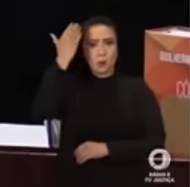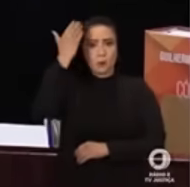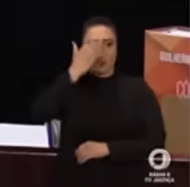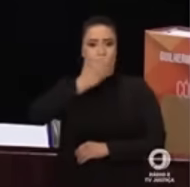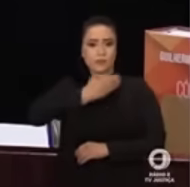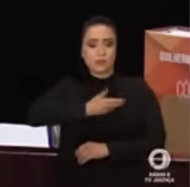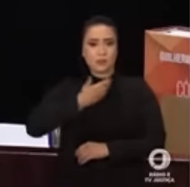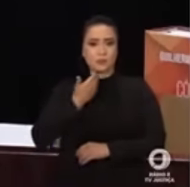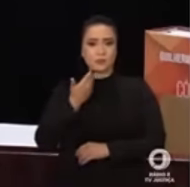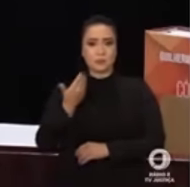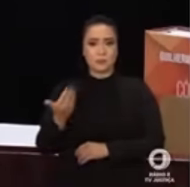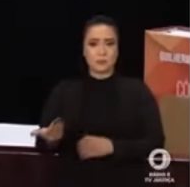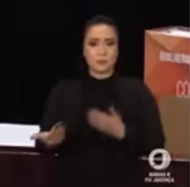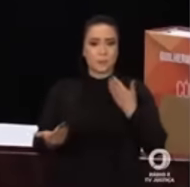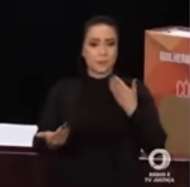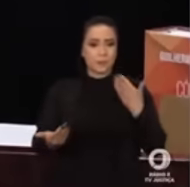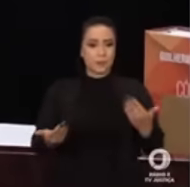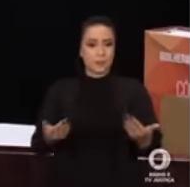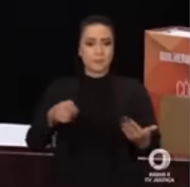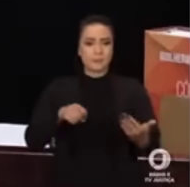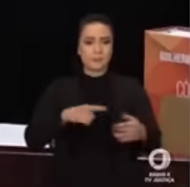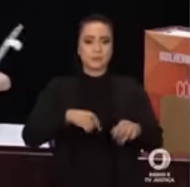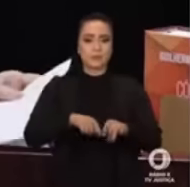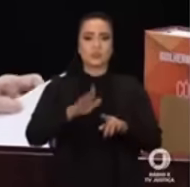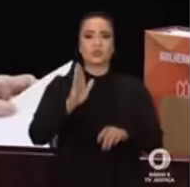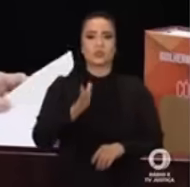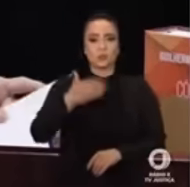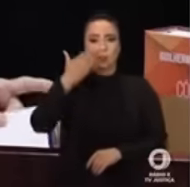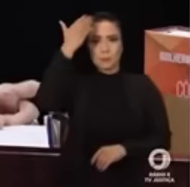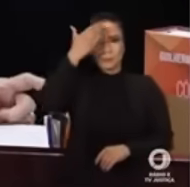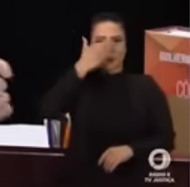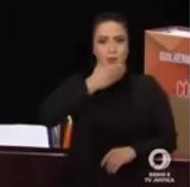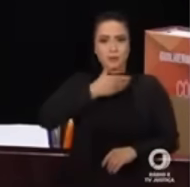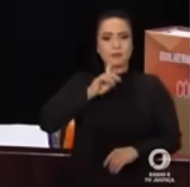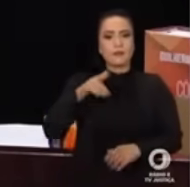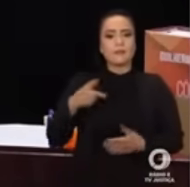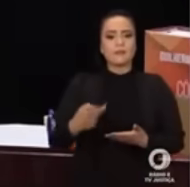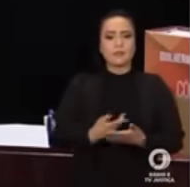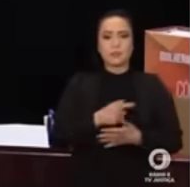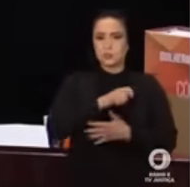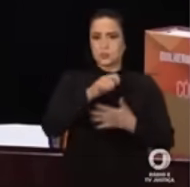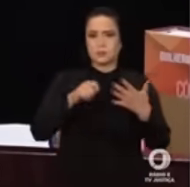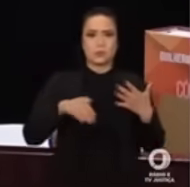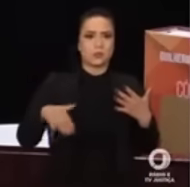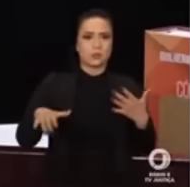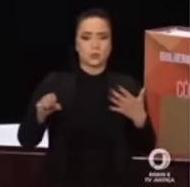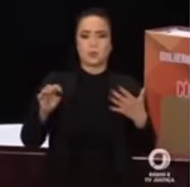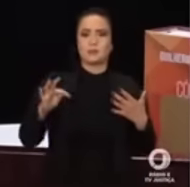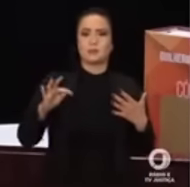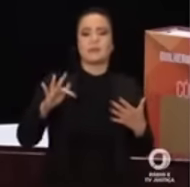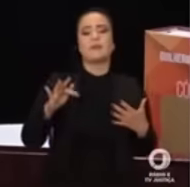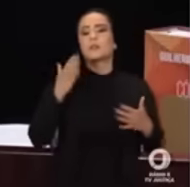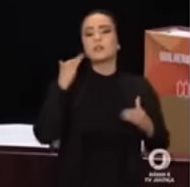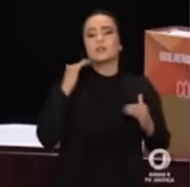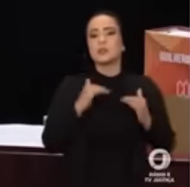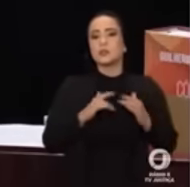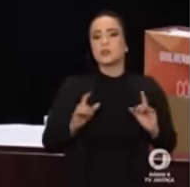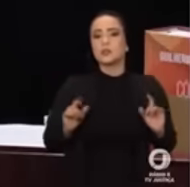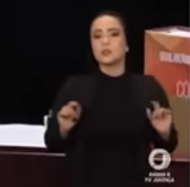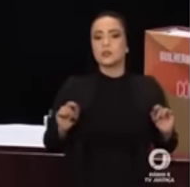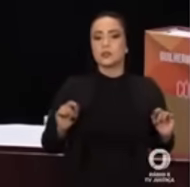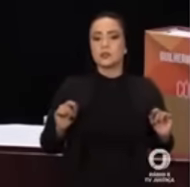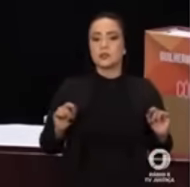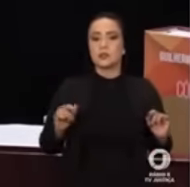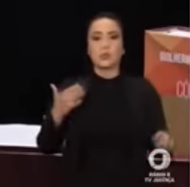de requerimentos de diligências, isso ficou comprovado, aliás, também é farta a jurisprudência deste Supremo Tribunal Federal, no sentido de que